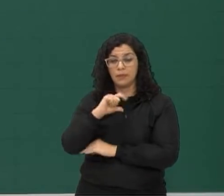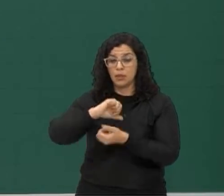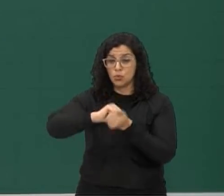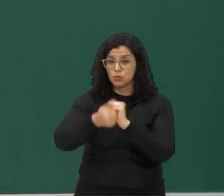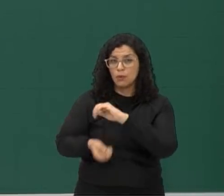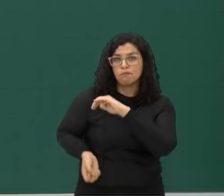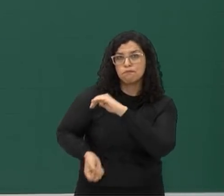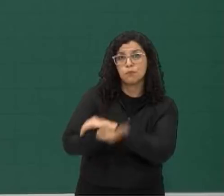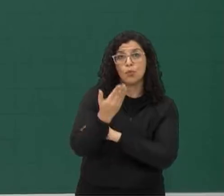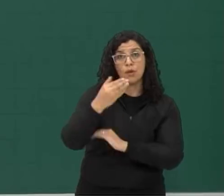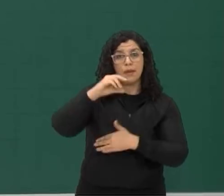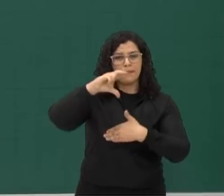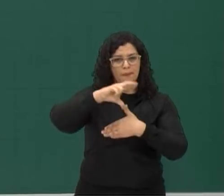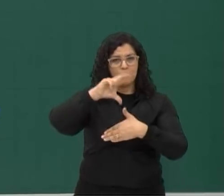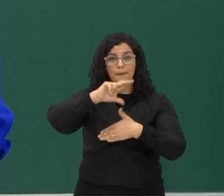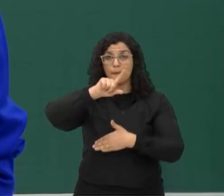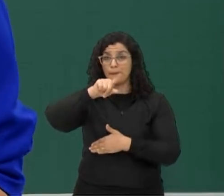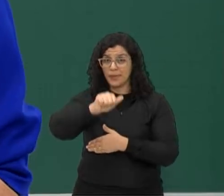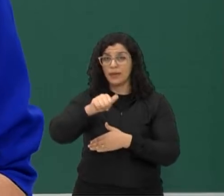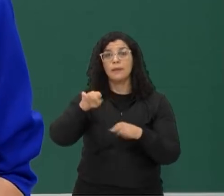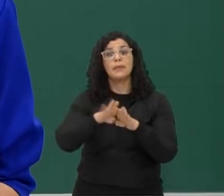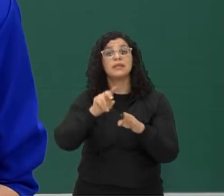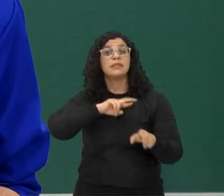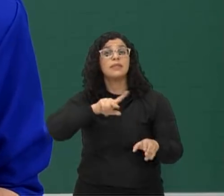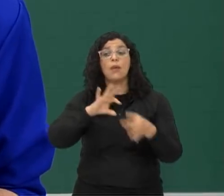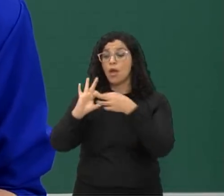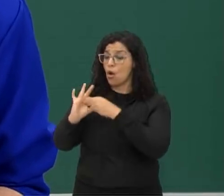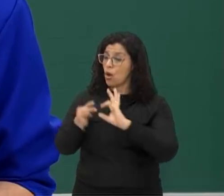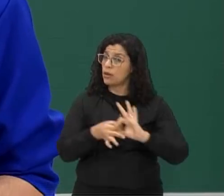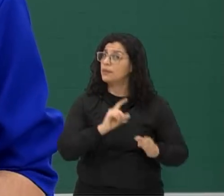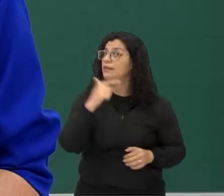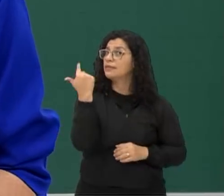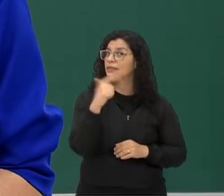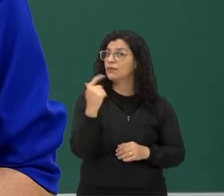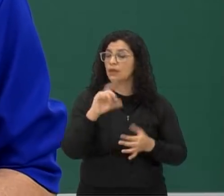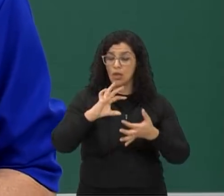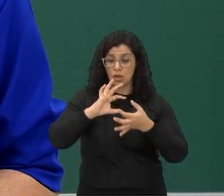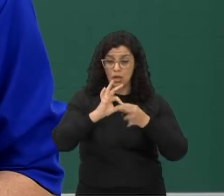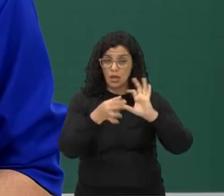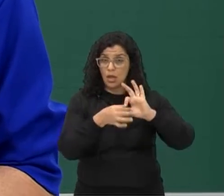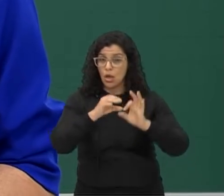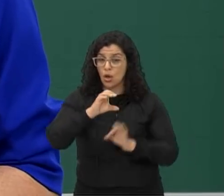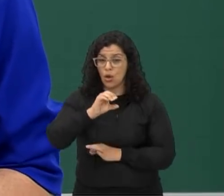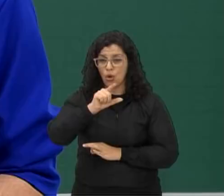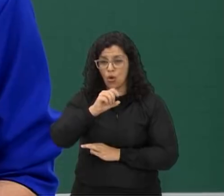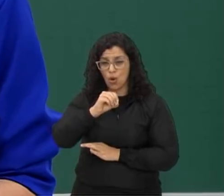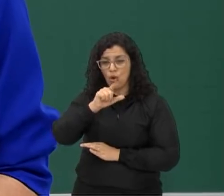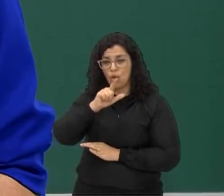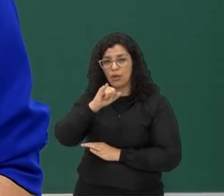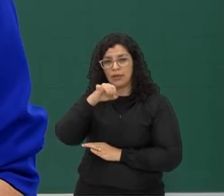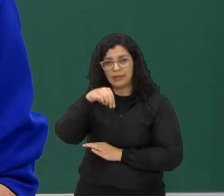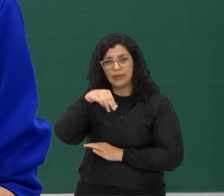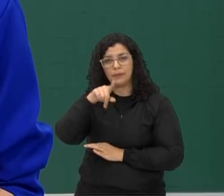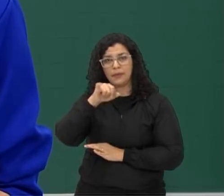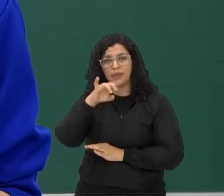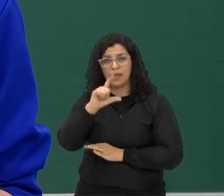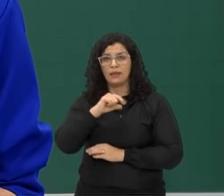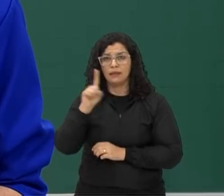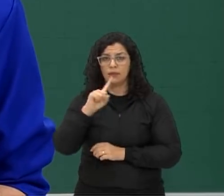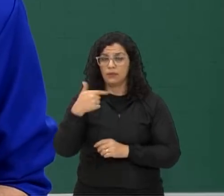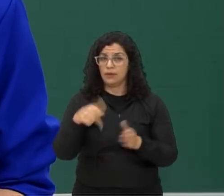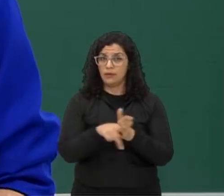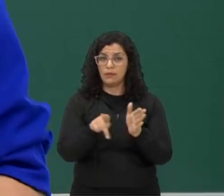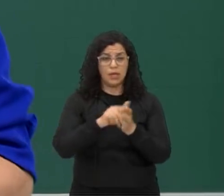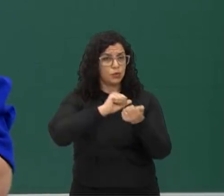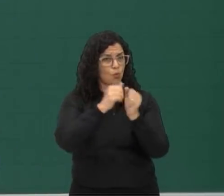esporte pan-americano, mas não é olímpico. Ele não faz parte do programa dos esportes